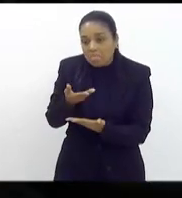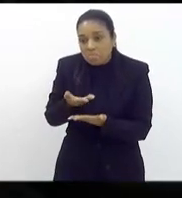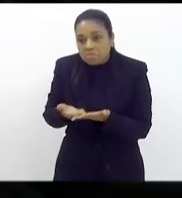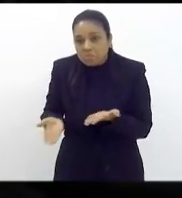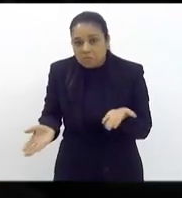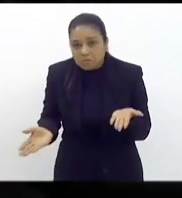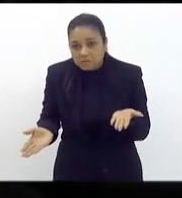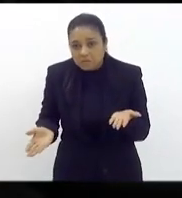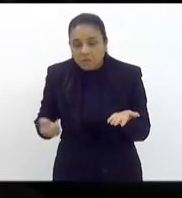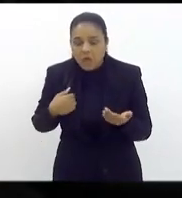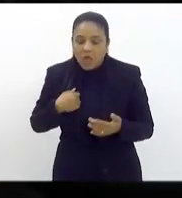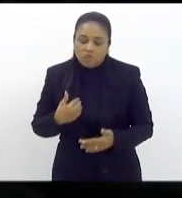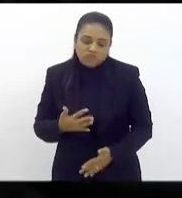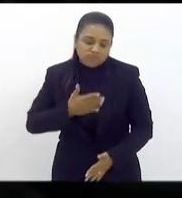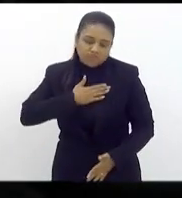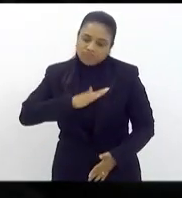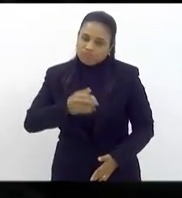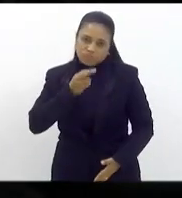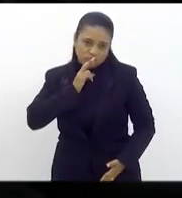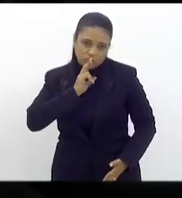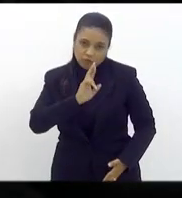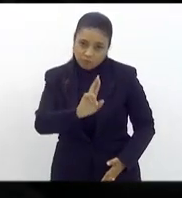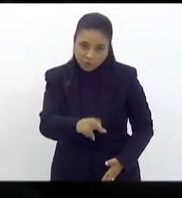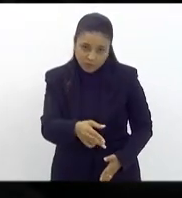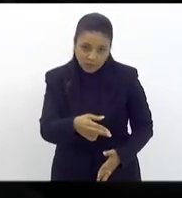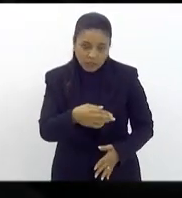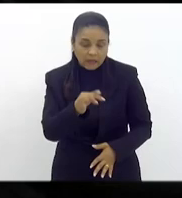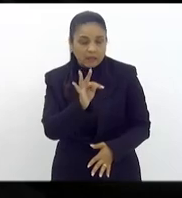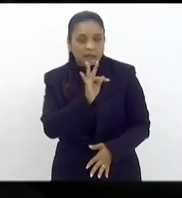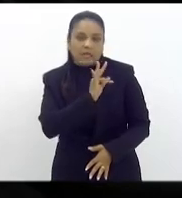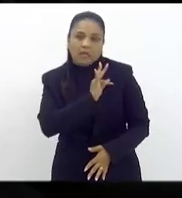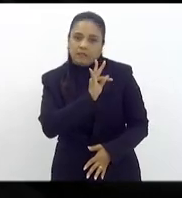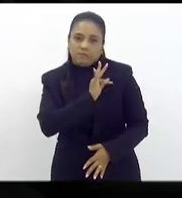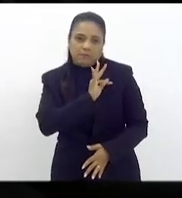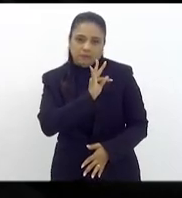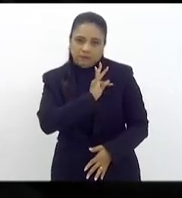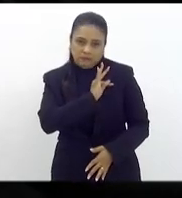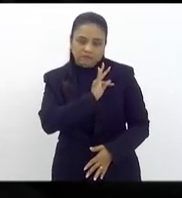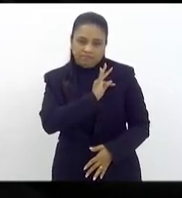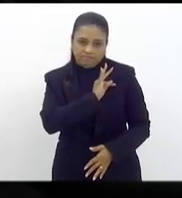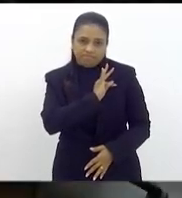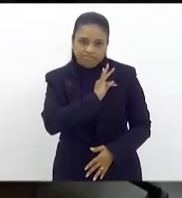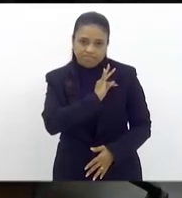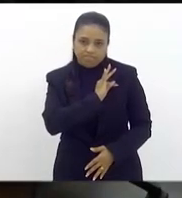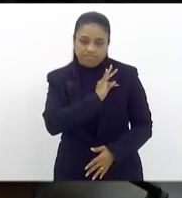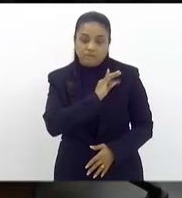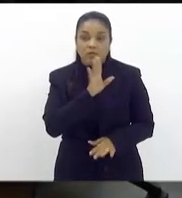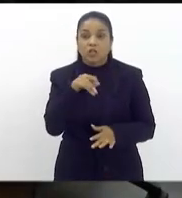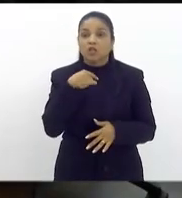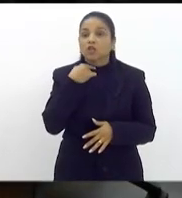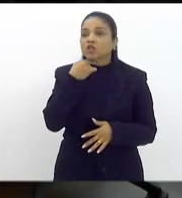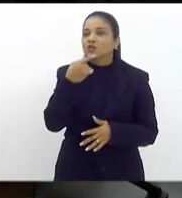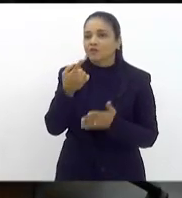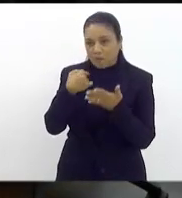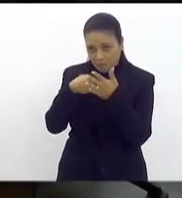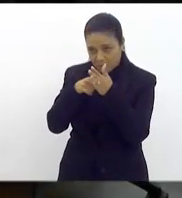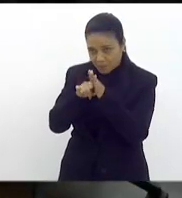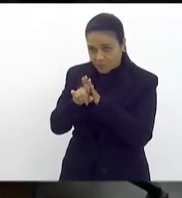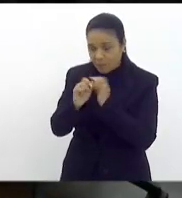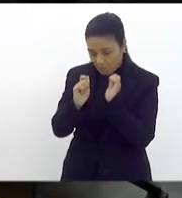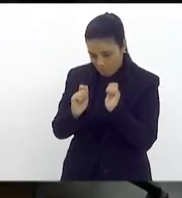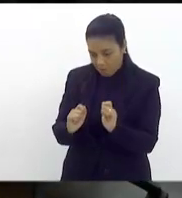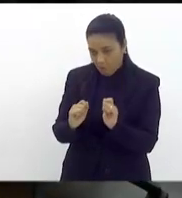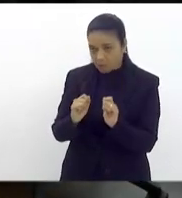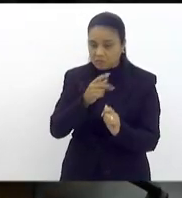essa pergunta, porque eu não posso responder tecnicamente. Então, não vou responder. Deixa eu só tirar a altadura, presidente, aqui, por favor.